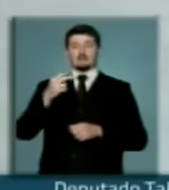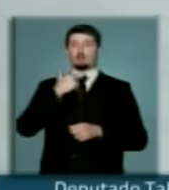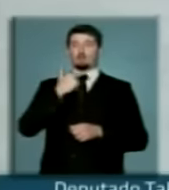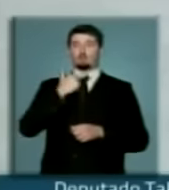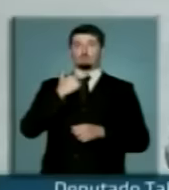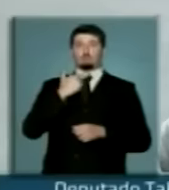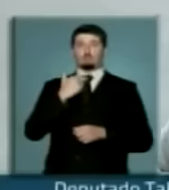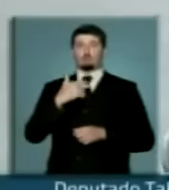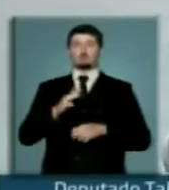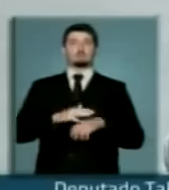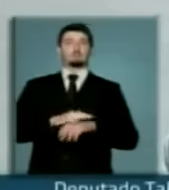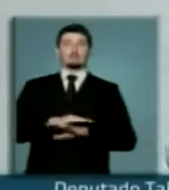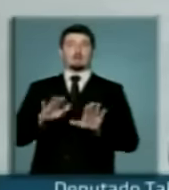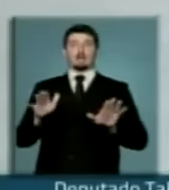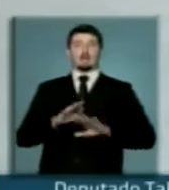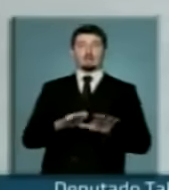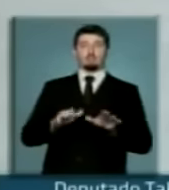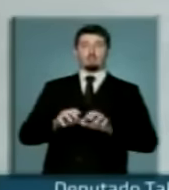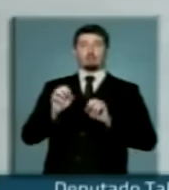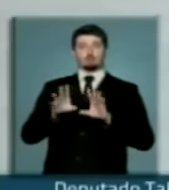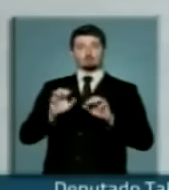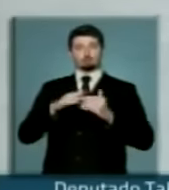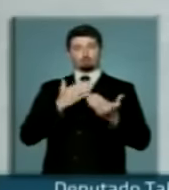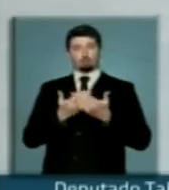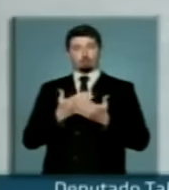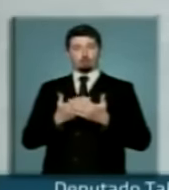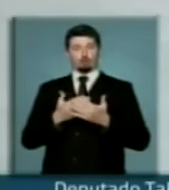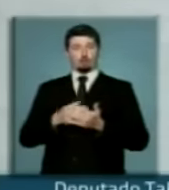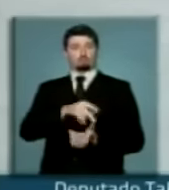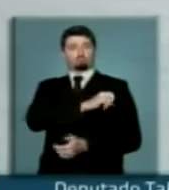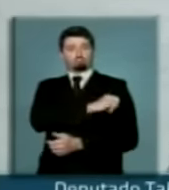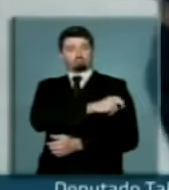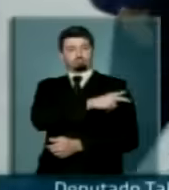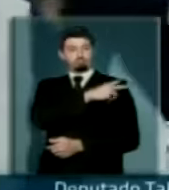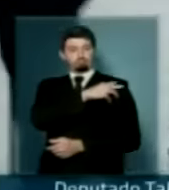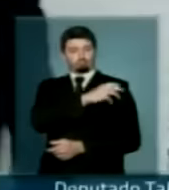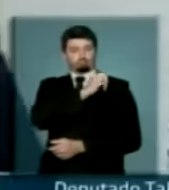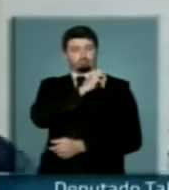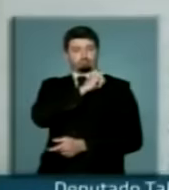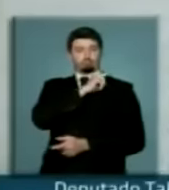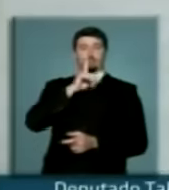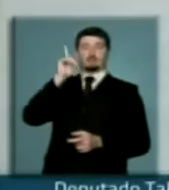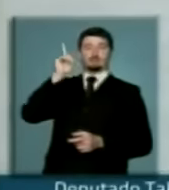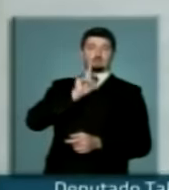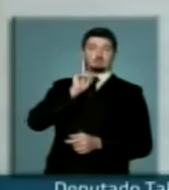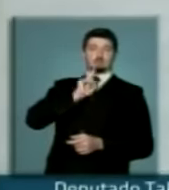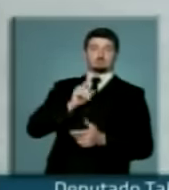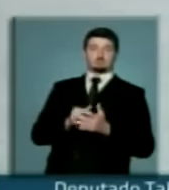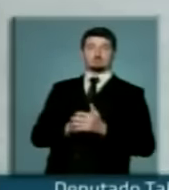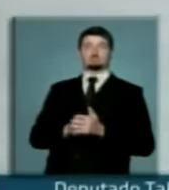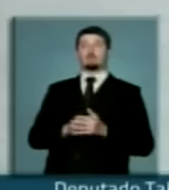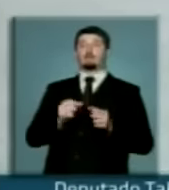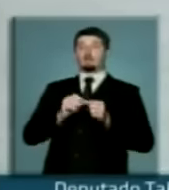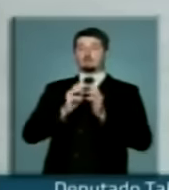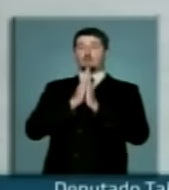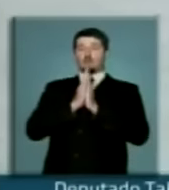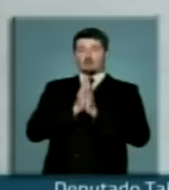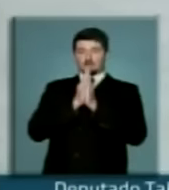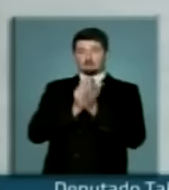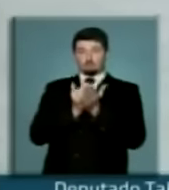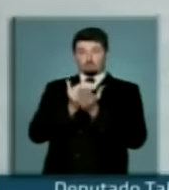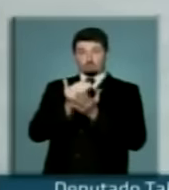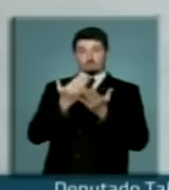as orações, em todas as escolas de ensino fundamental, ensino básico nos Estados Unidos, eram feitas orações